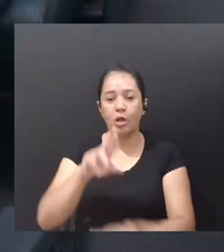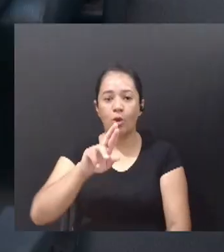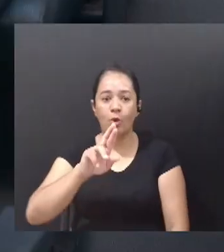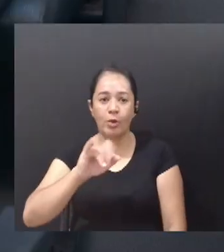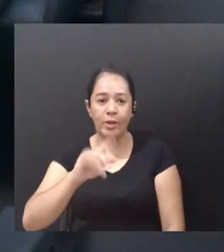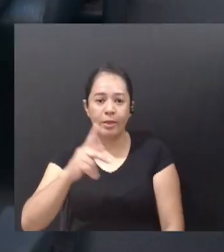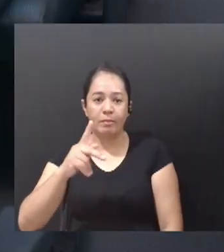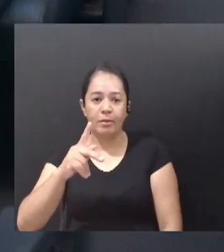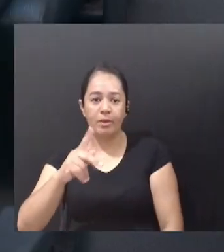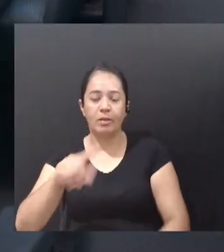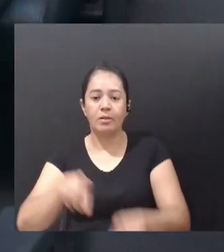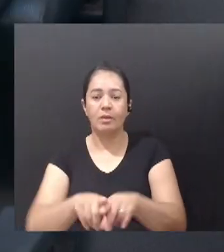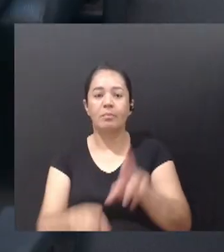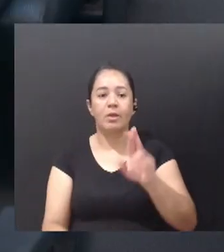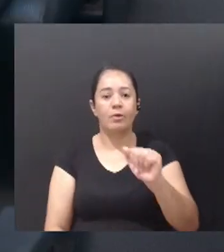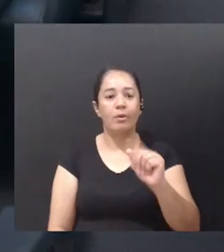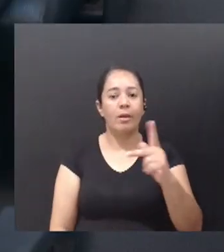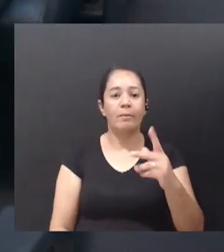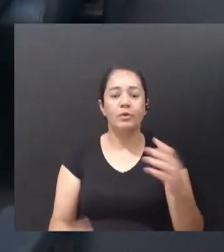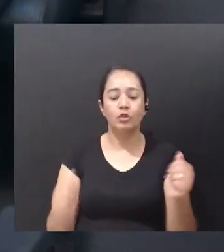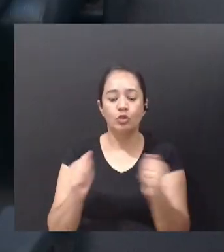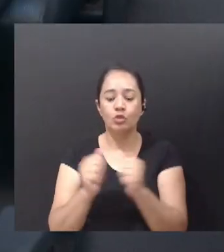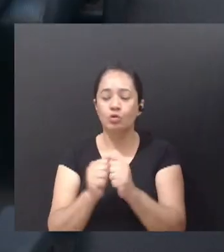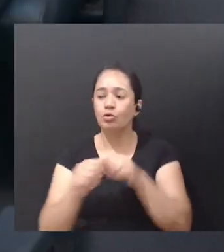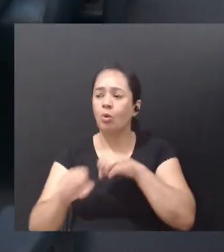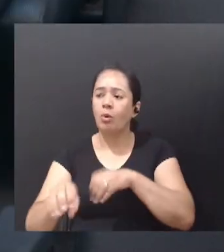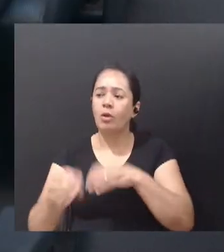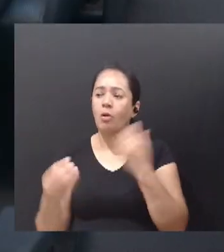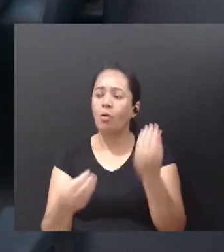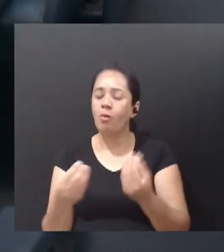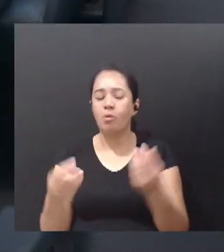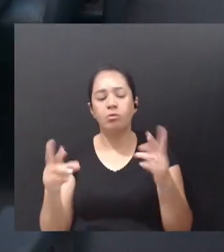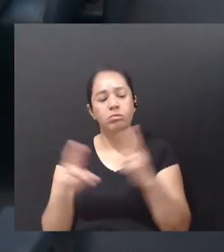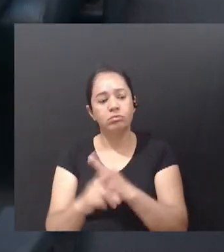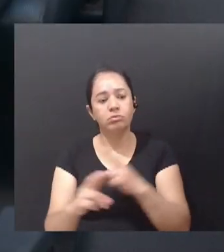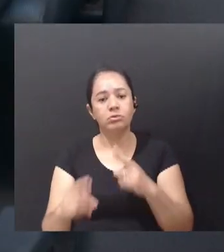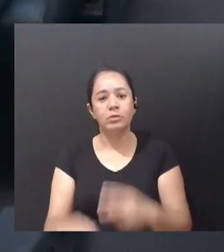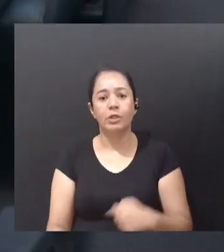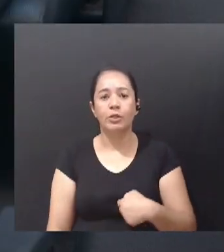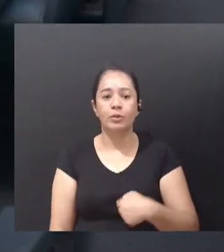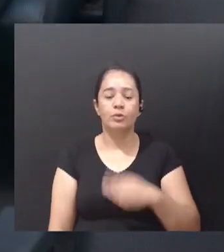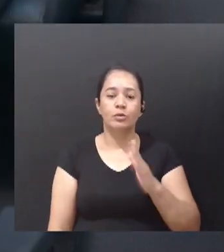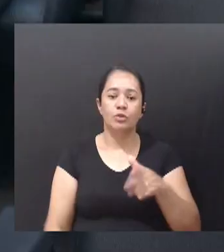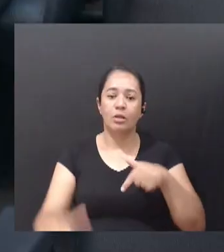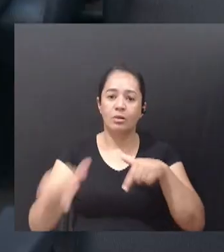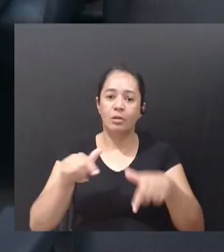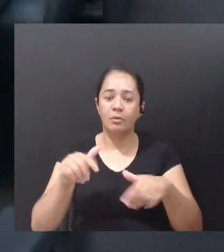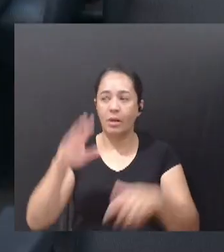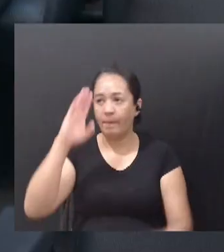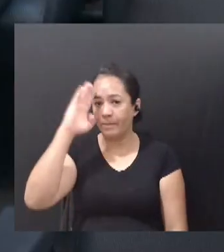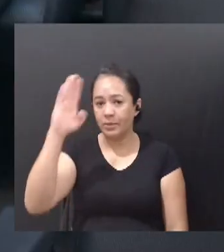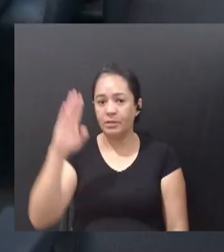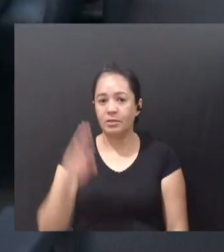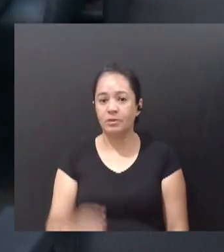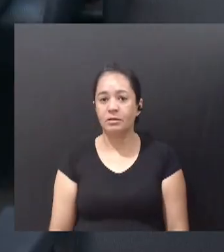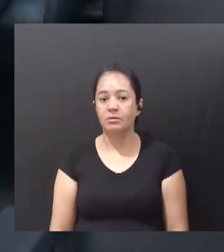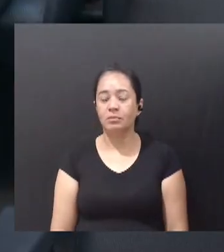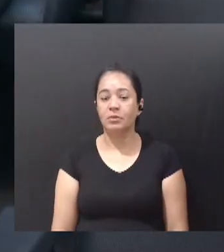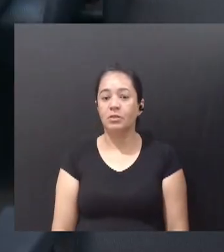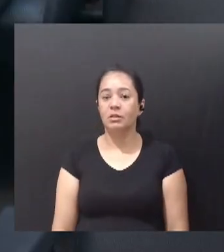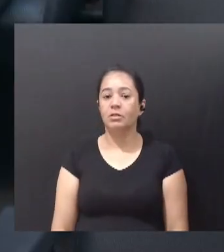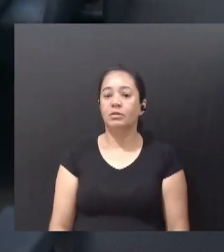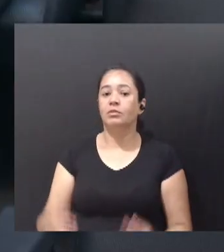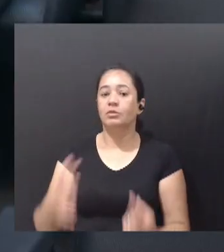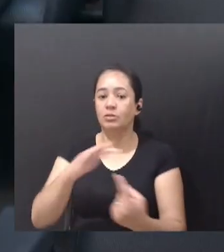a educação? Né? Eu já trabalhei principalmente o fim de semana no parque, como eu